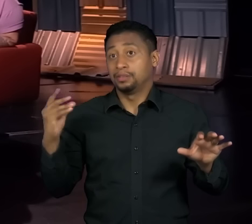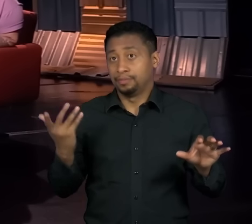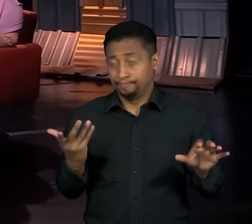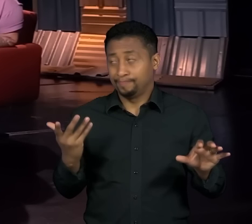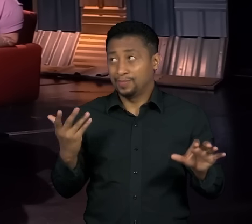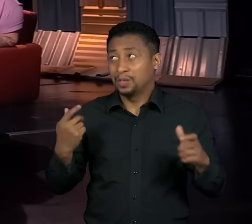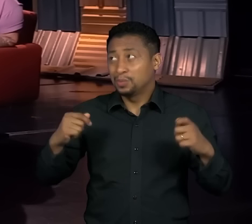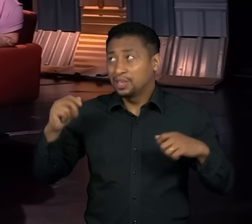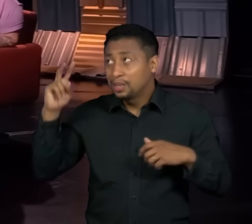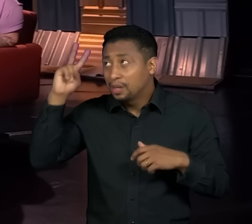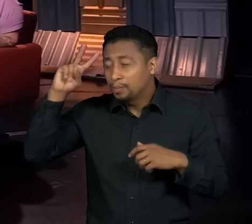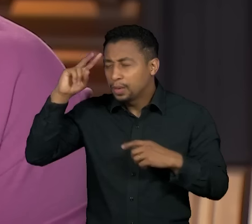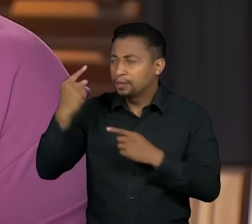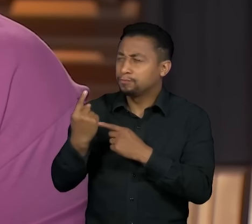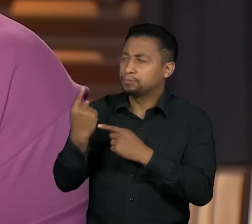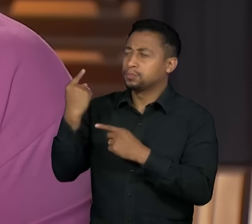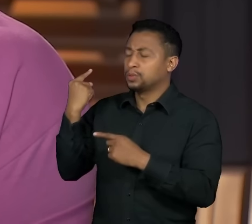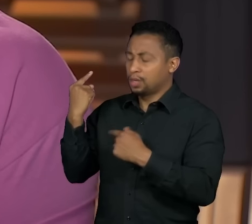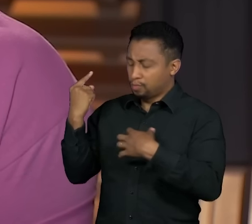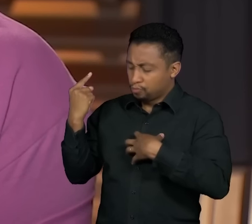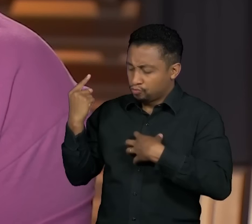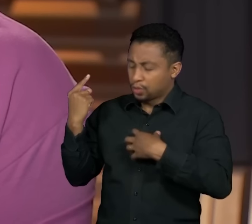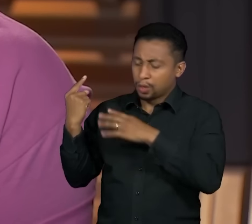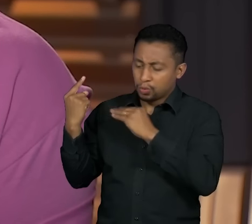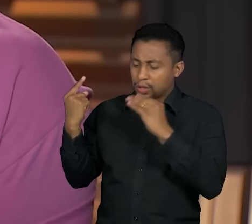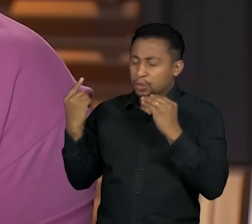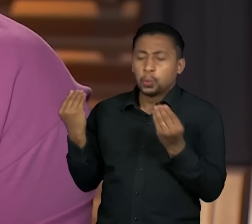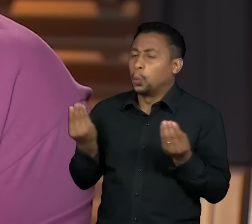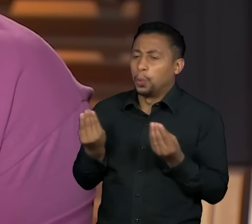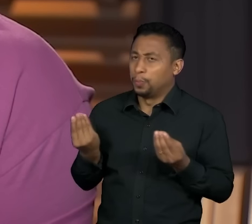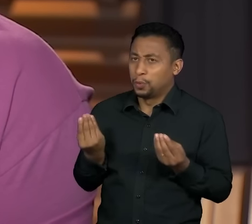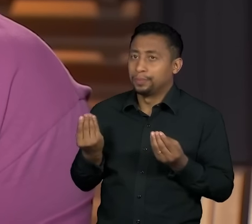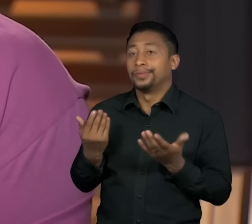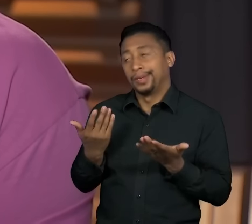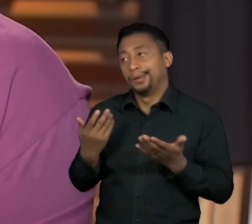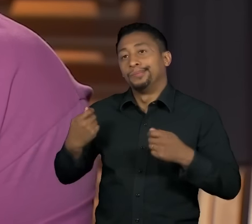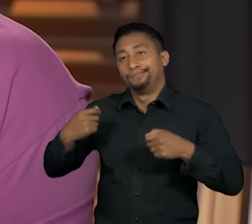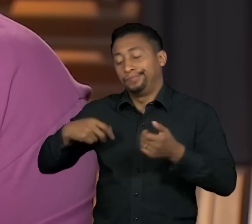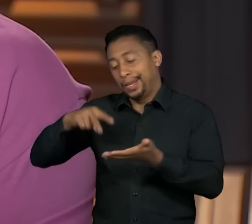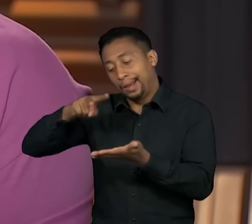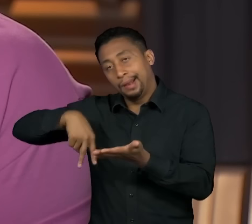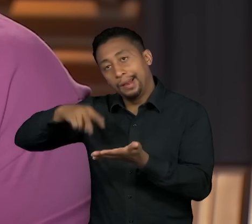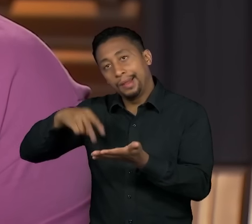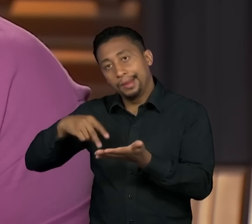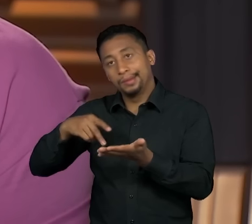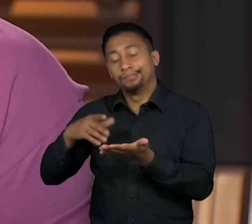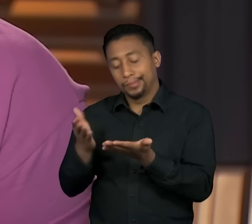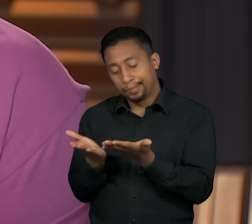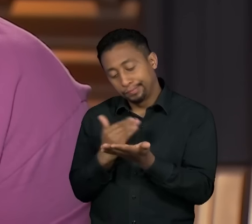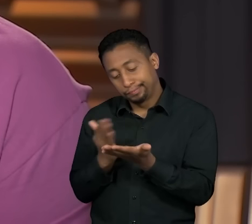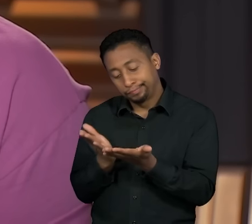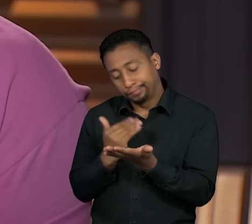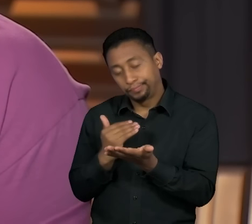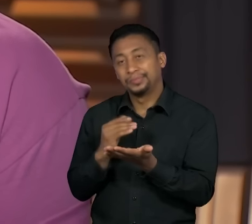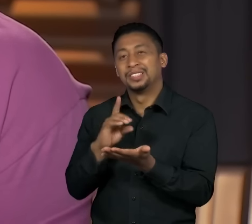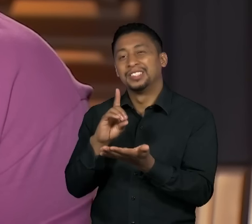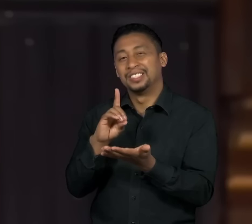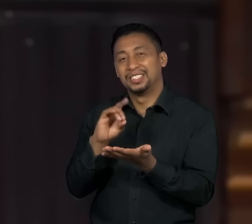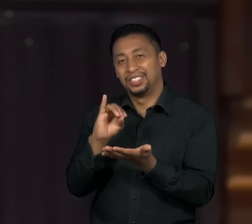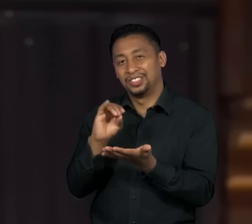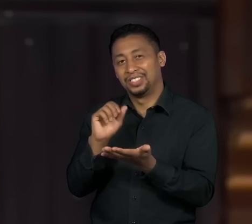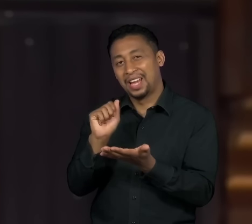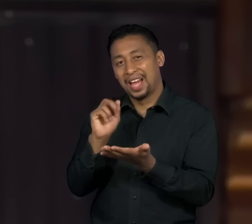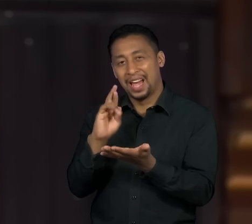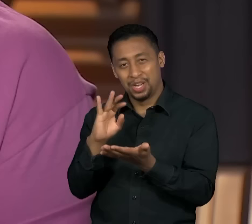um jeito de falar como um adolescente, eu fui ler diário antigo, ler bilhete do colégio. Que você